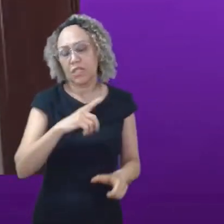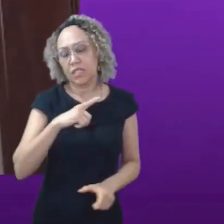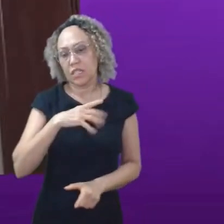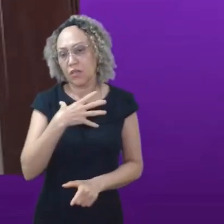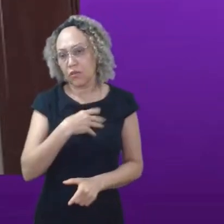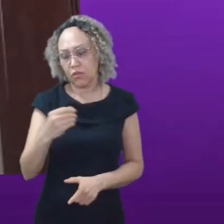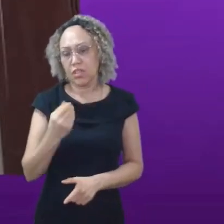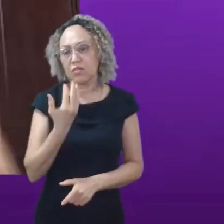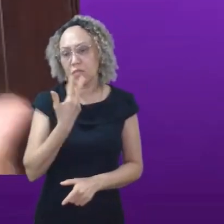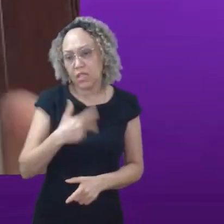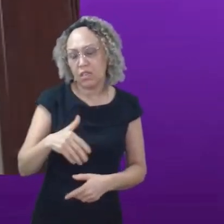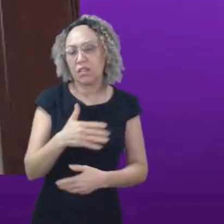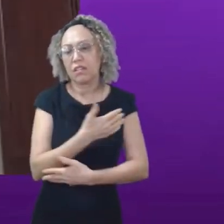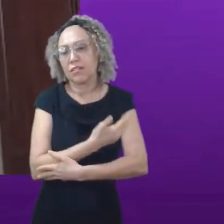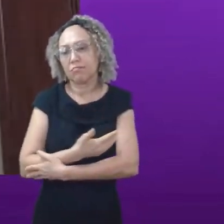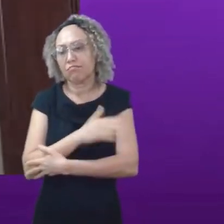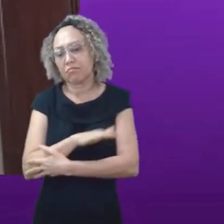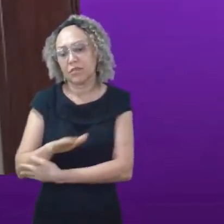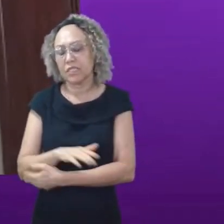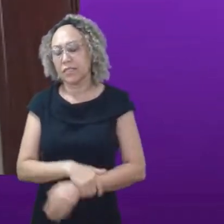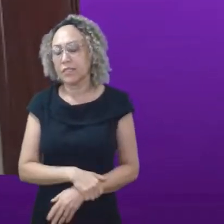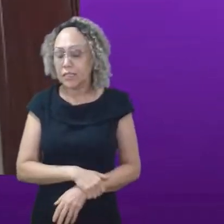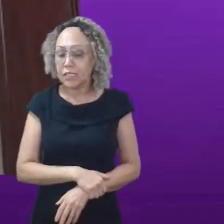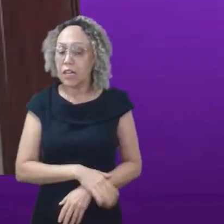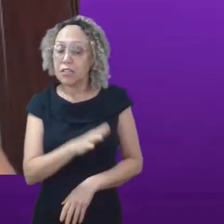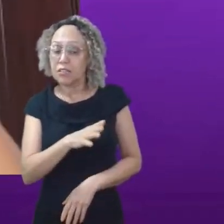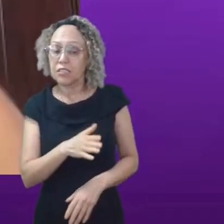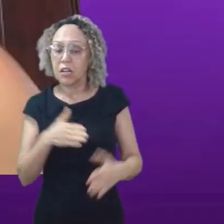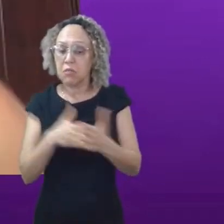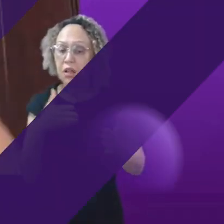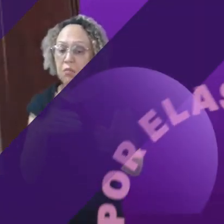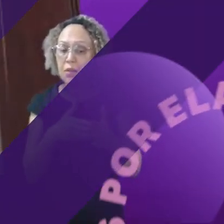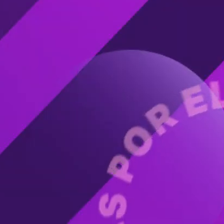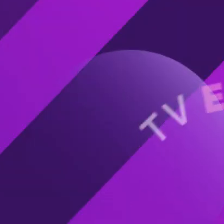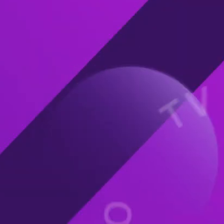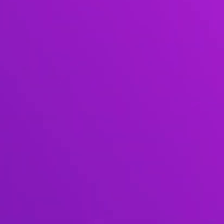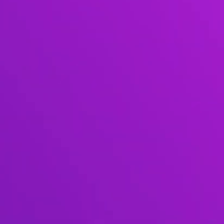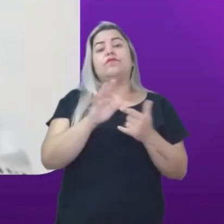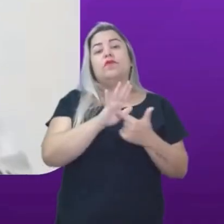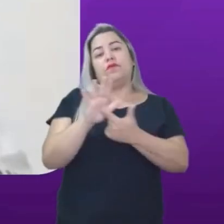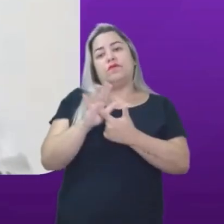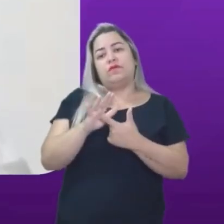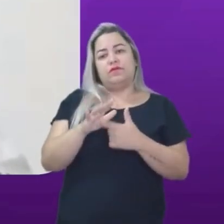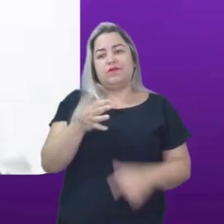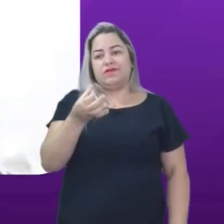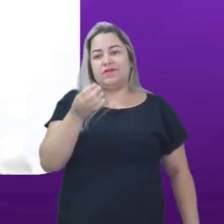que embarram, de certa forma, a sua inserção plena no mercado de trabalho. E mais